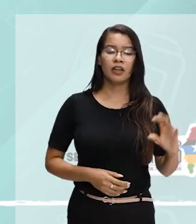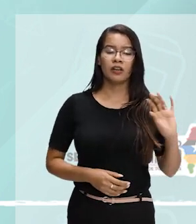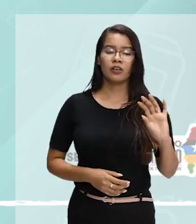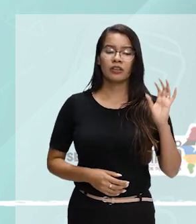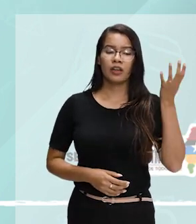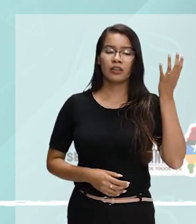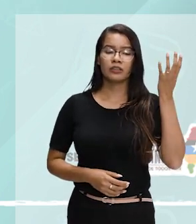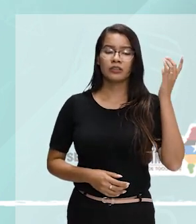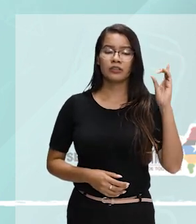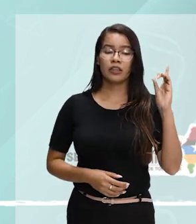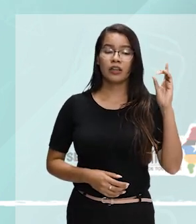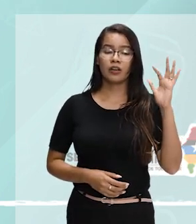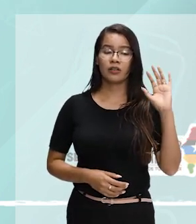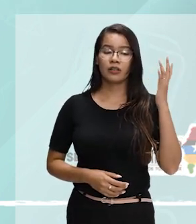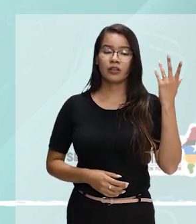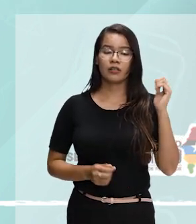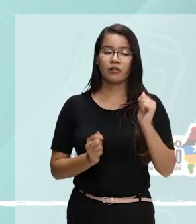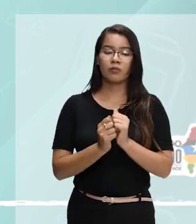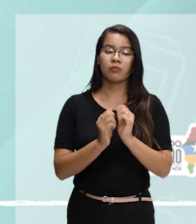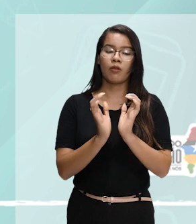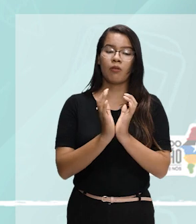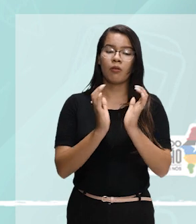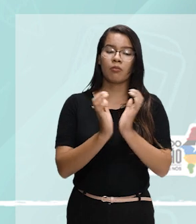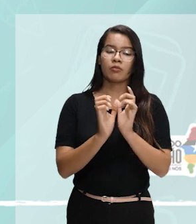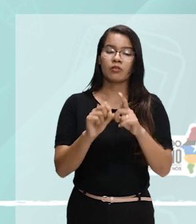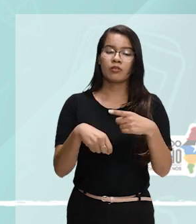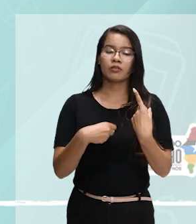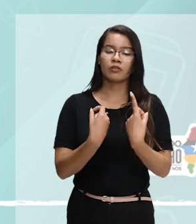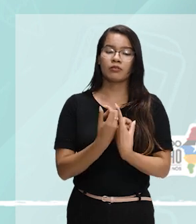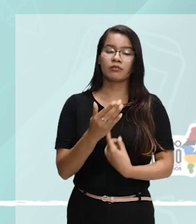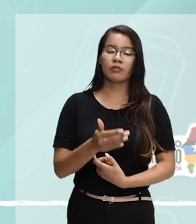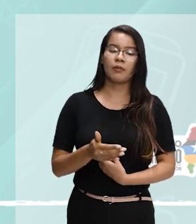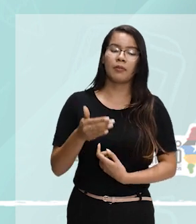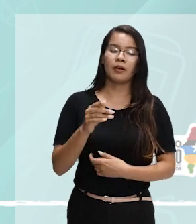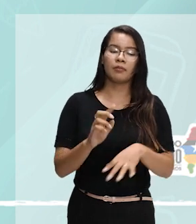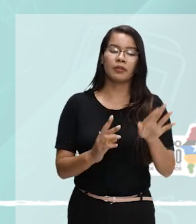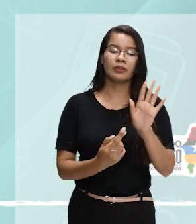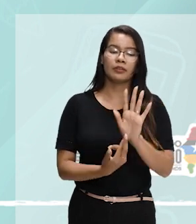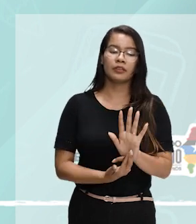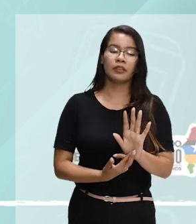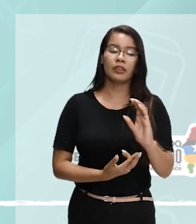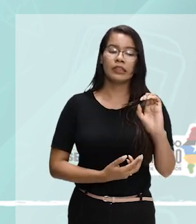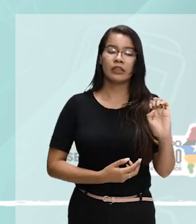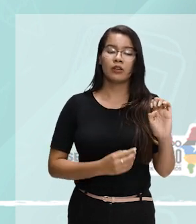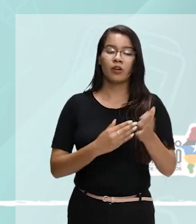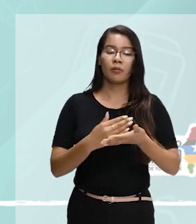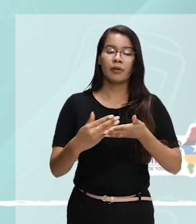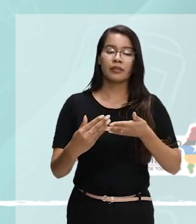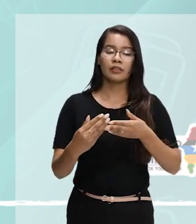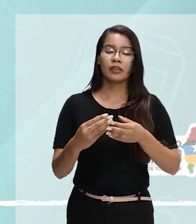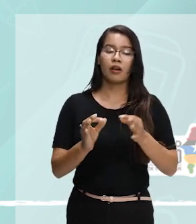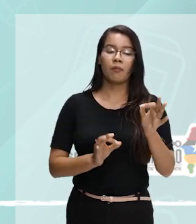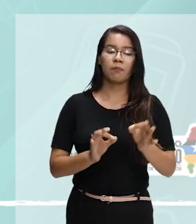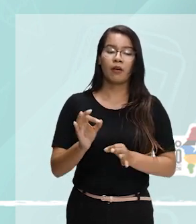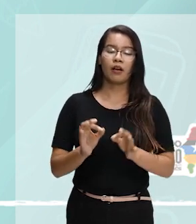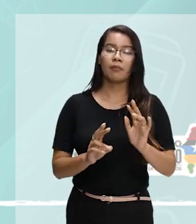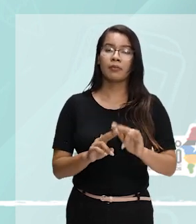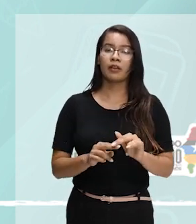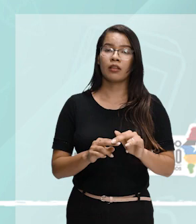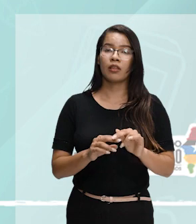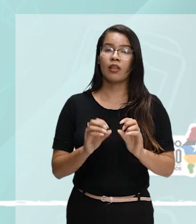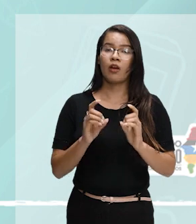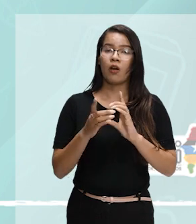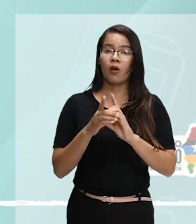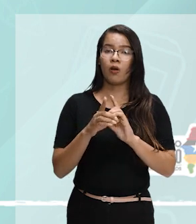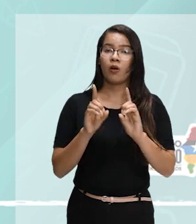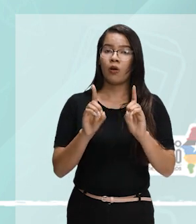amplamente representado ou começam a ser corrigidas pela doutrina e pelos exemplos do clero católico.